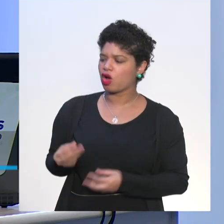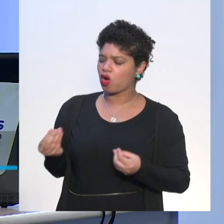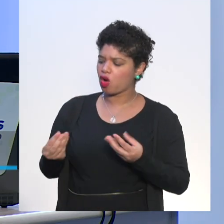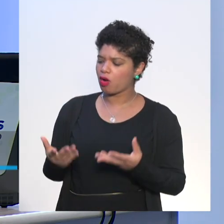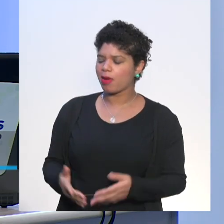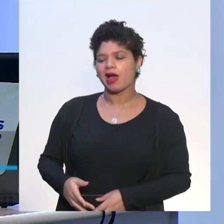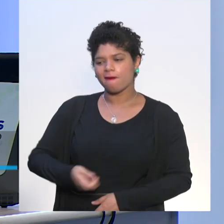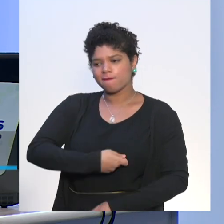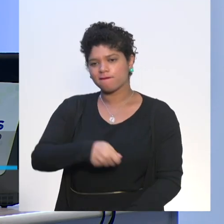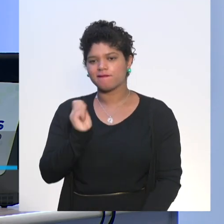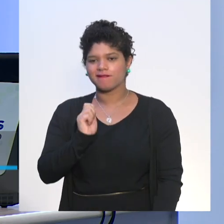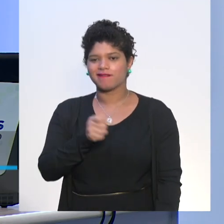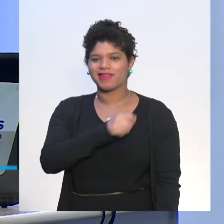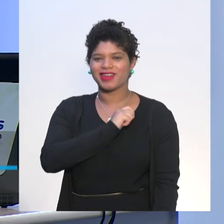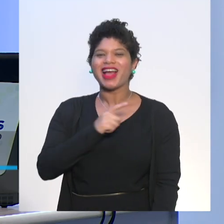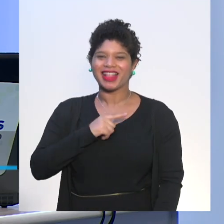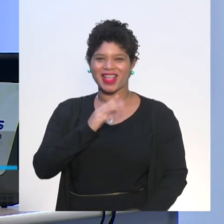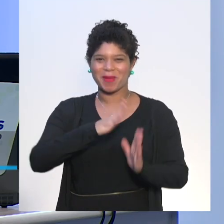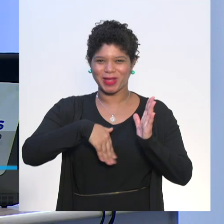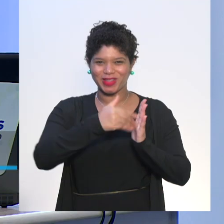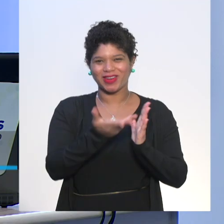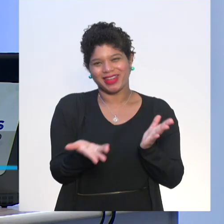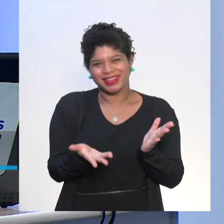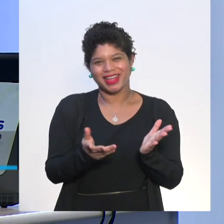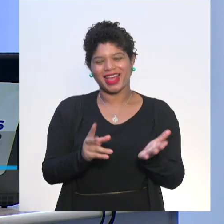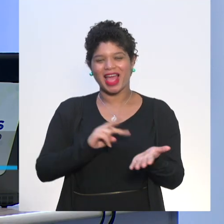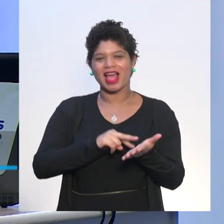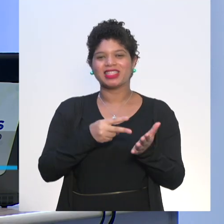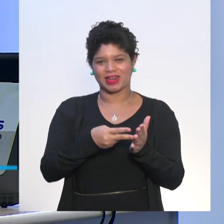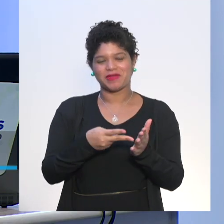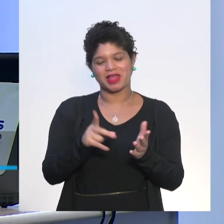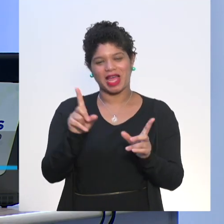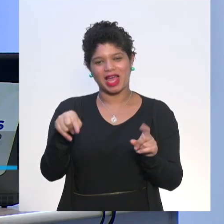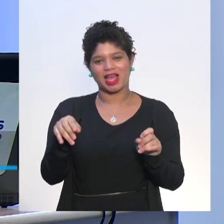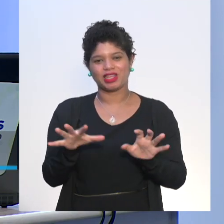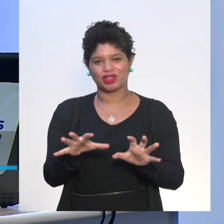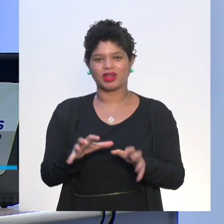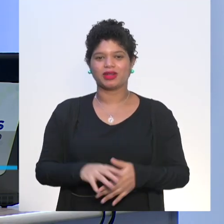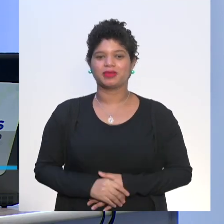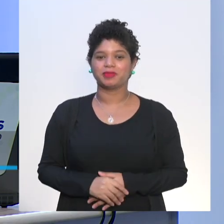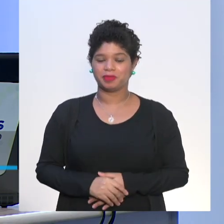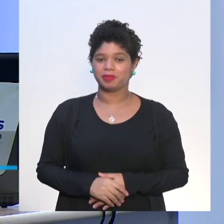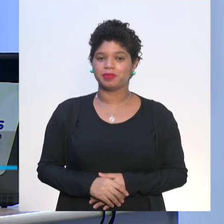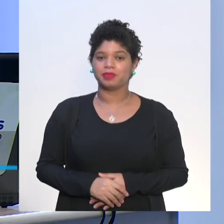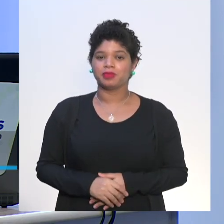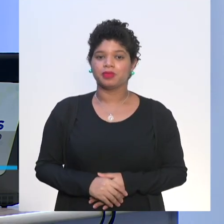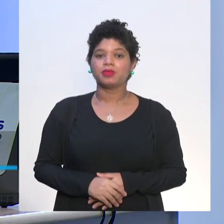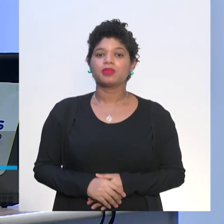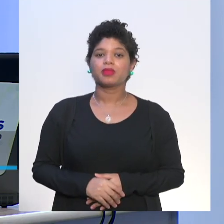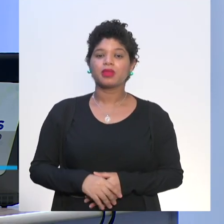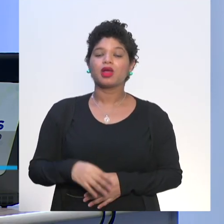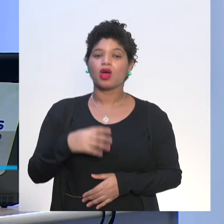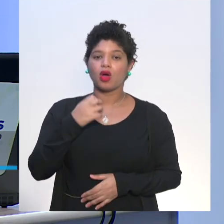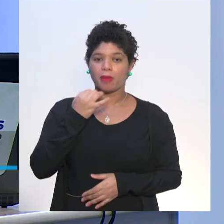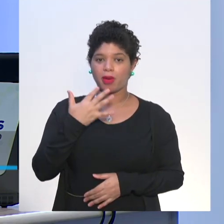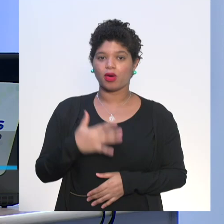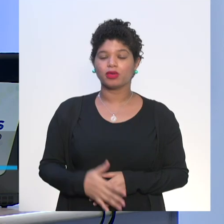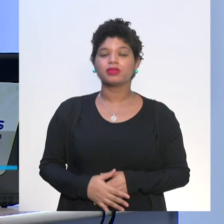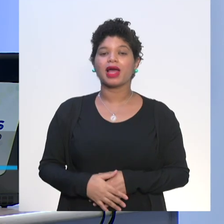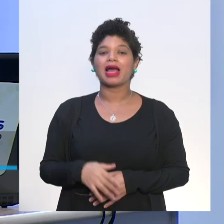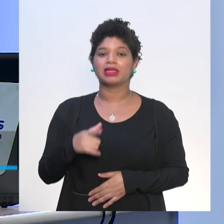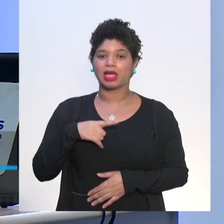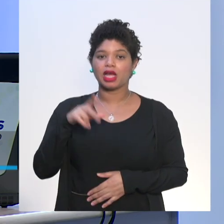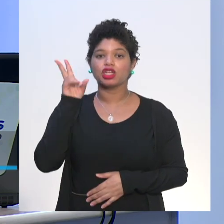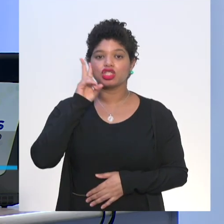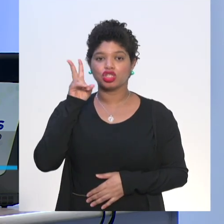esse chicote nas mãos. Bom, ademais, né, para além dessa anedota, que é